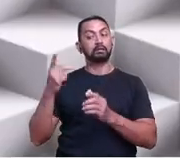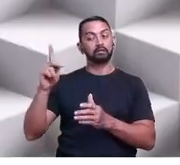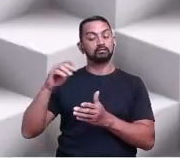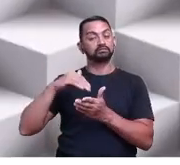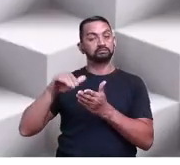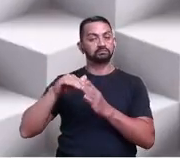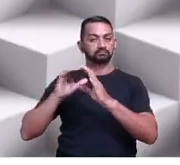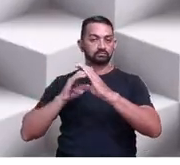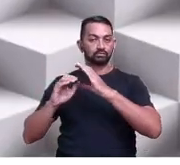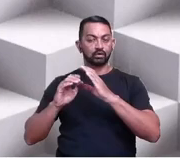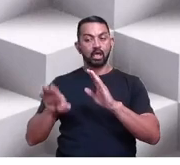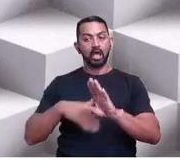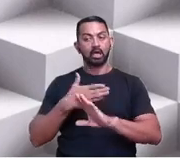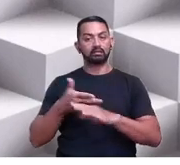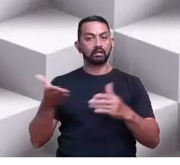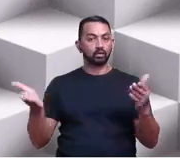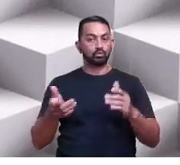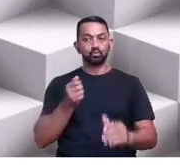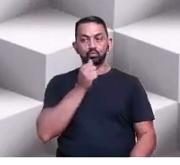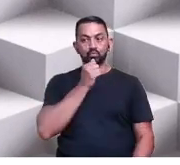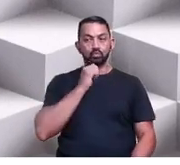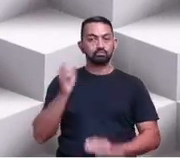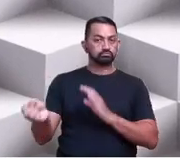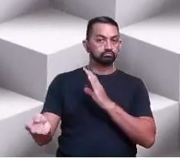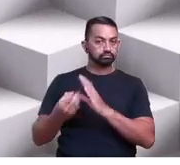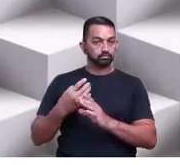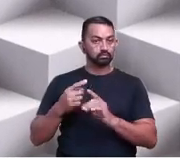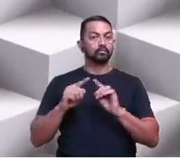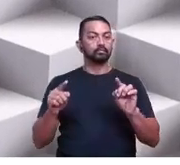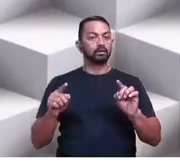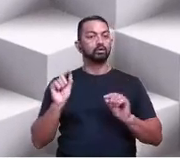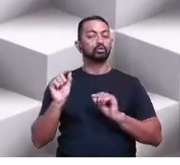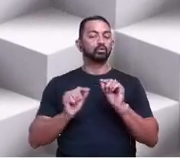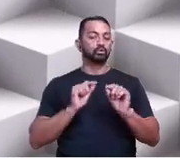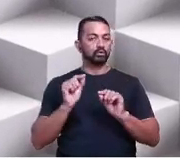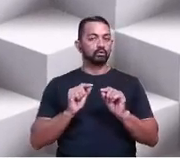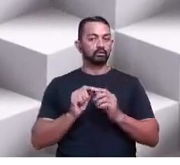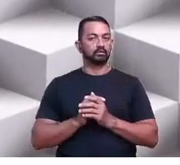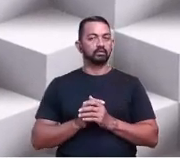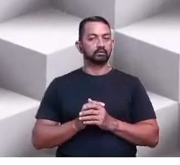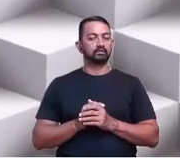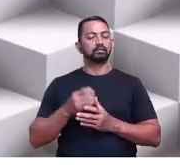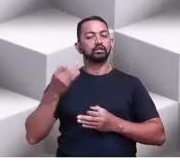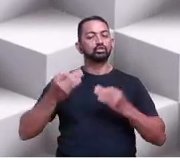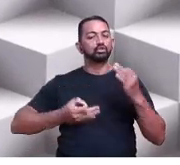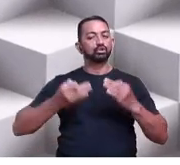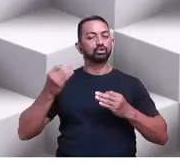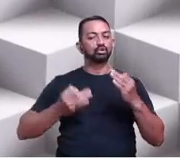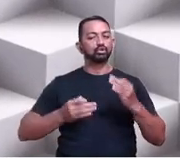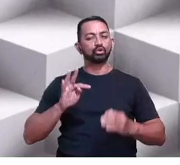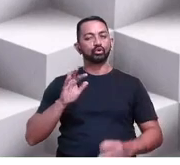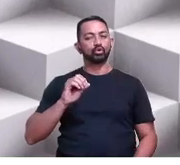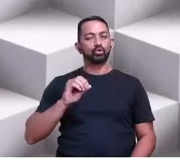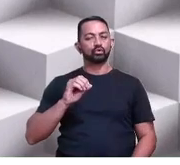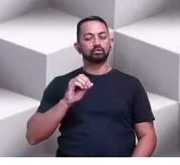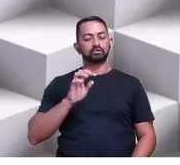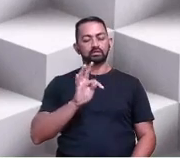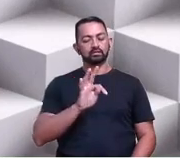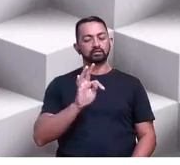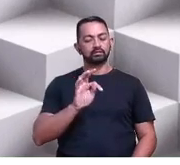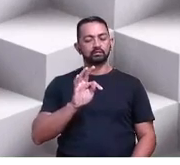e a assessoria nos informou que até o momento não havia sido notificada dessa questão do Tribunal de Contas. E